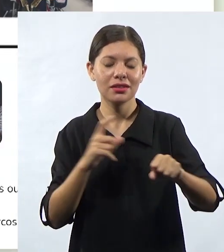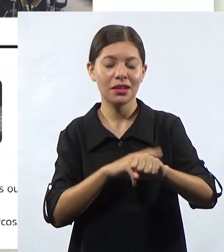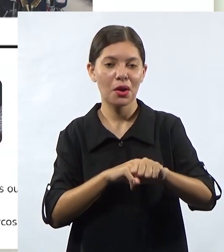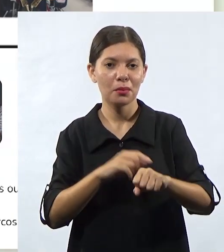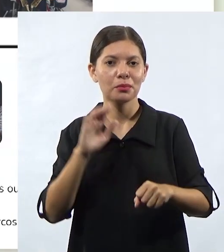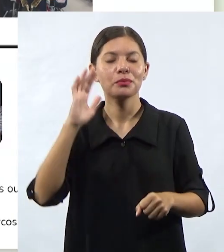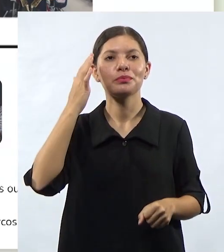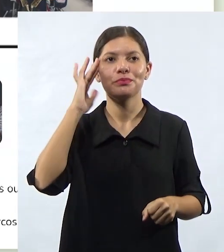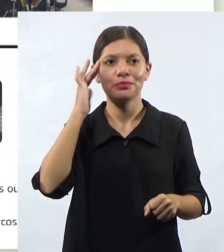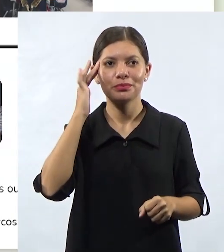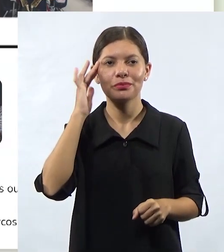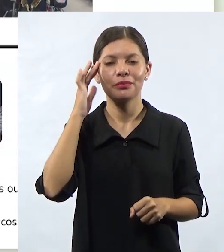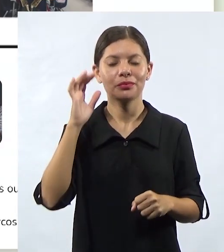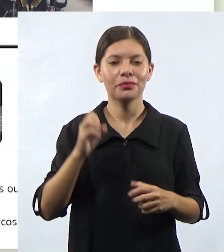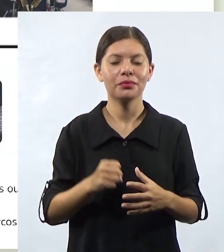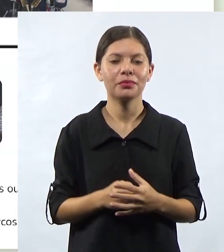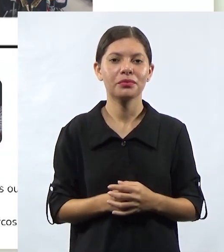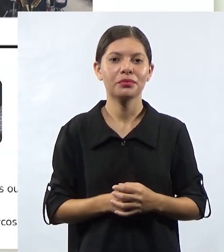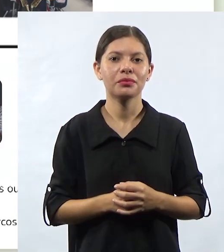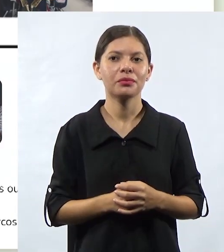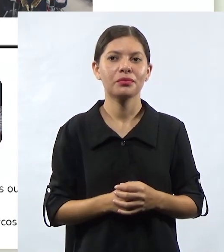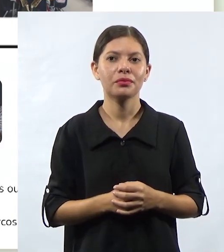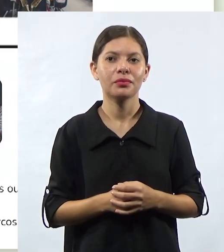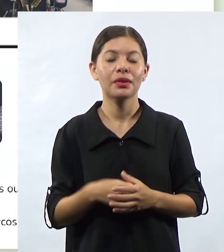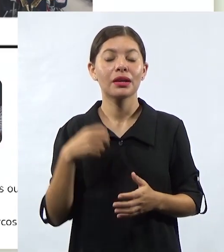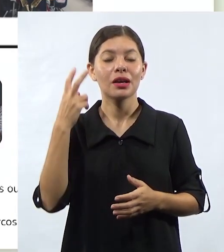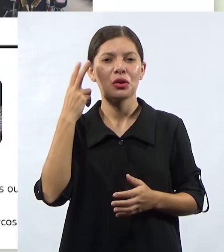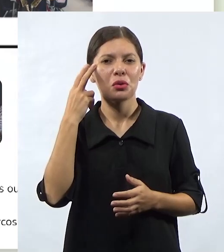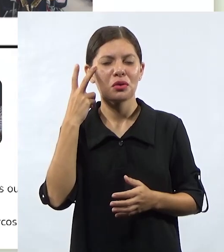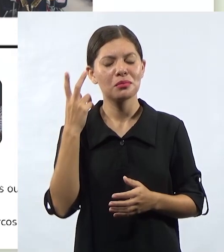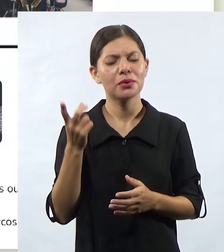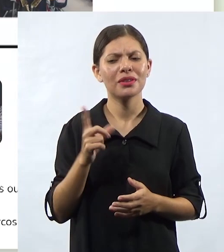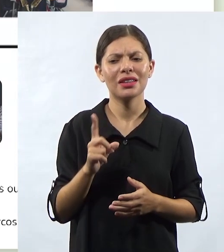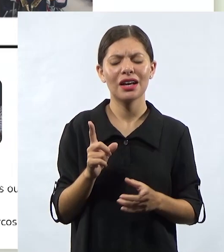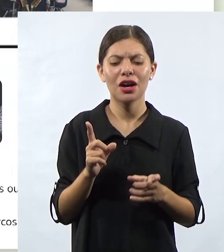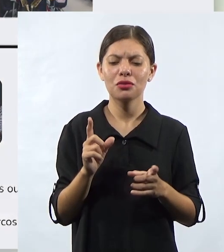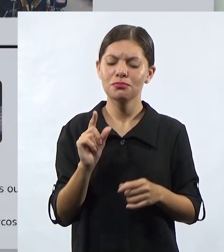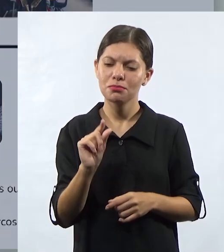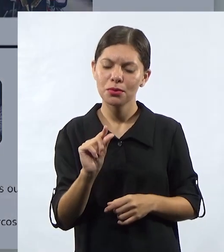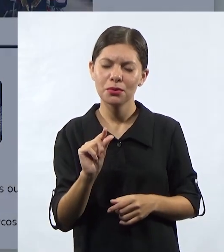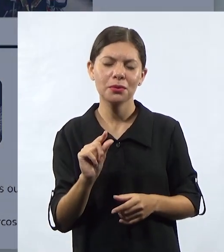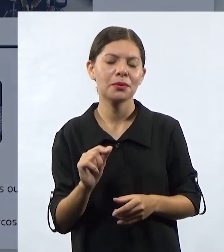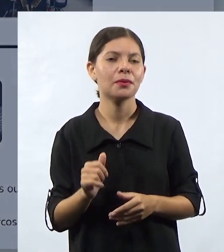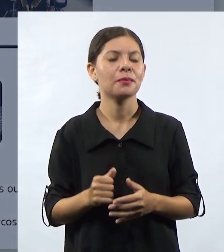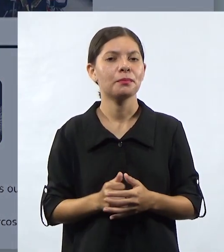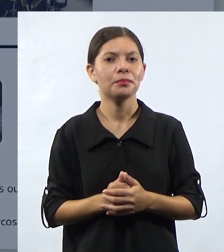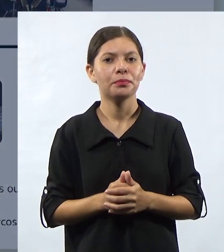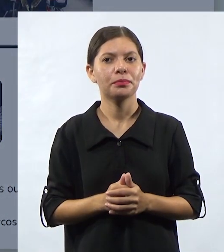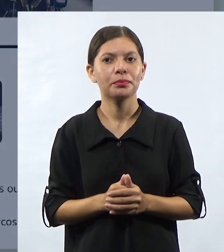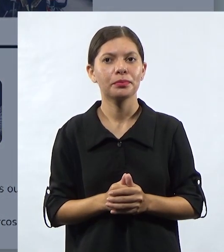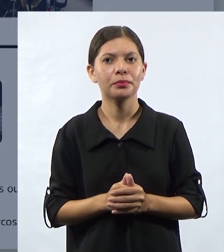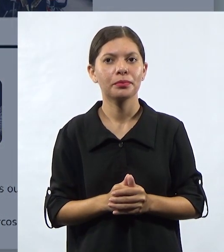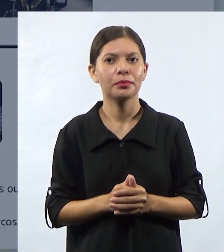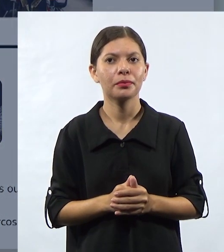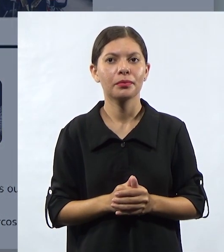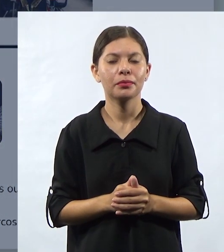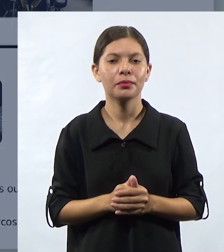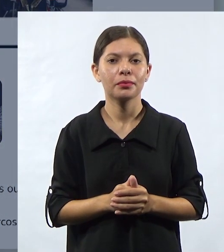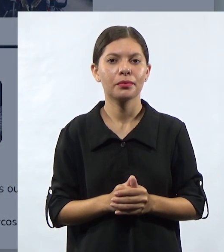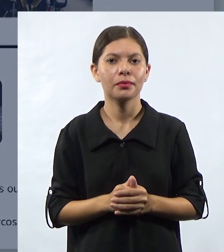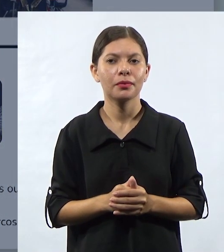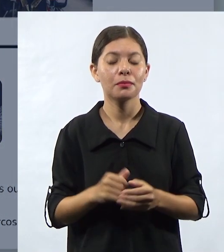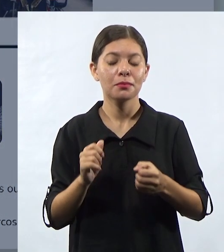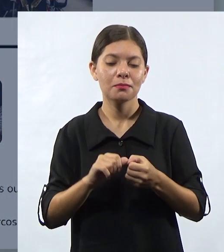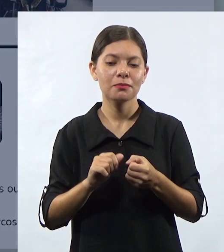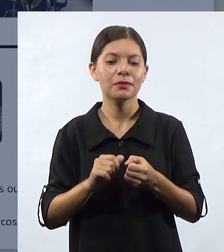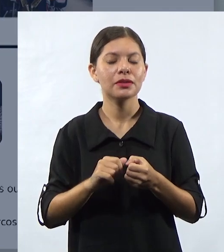do tempo e entender. Como eu falei, é menos comum as linhas prospectivas, mas elas